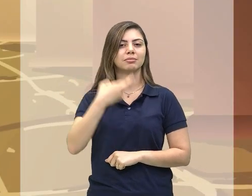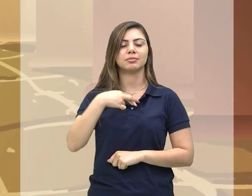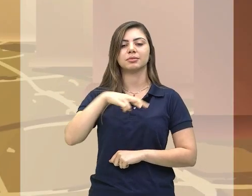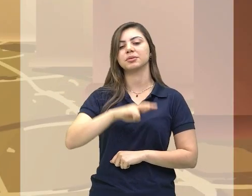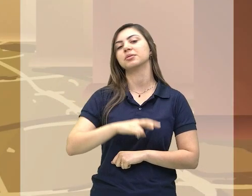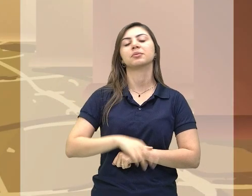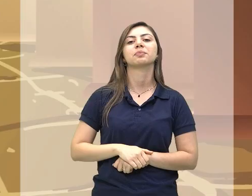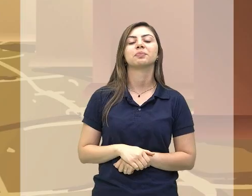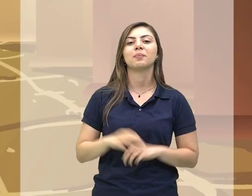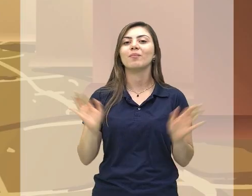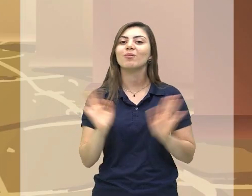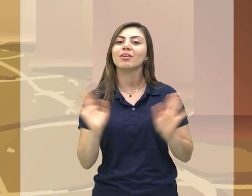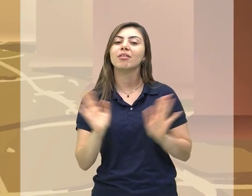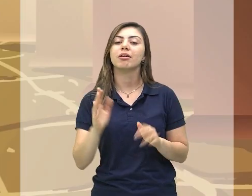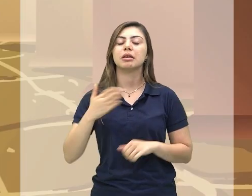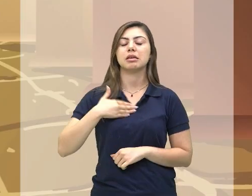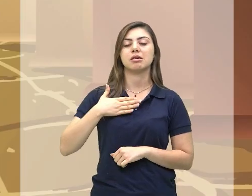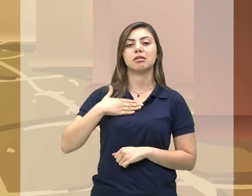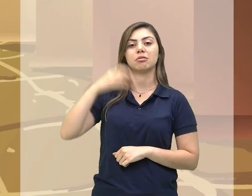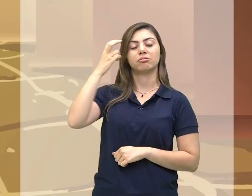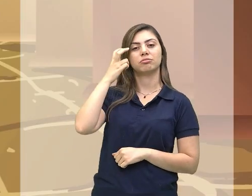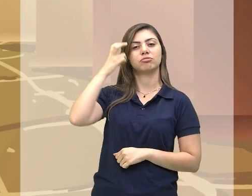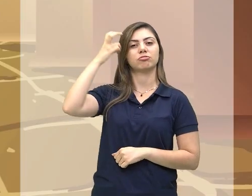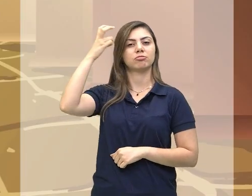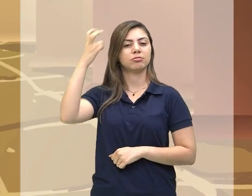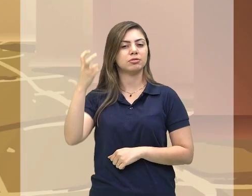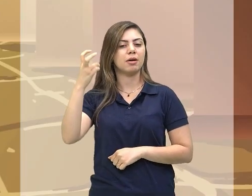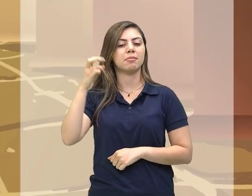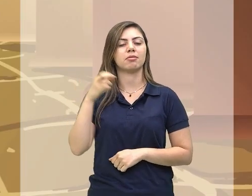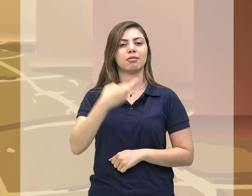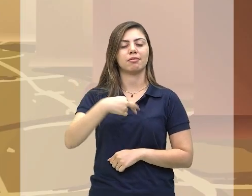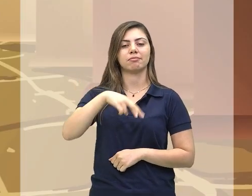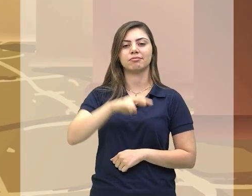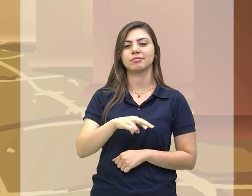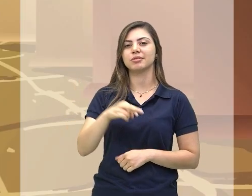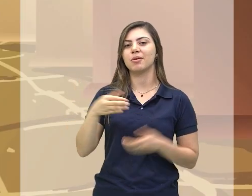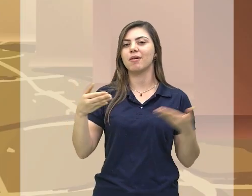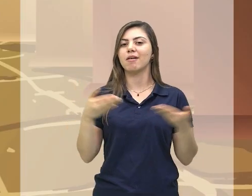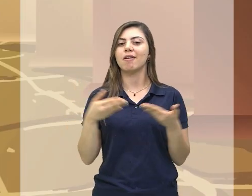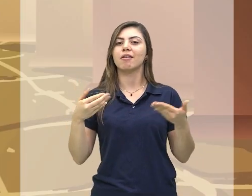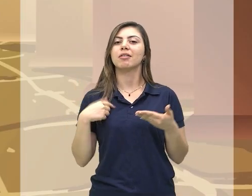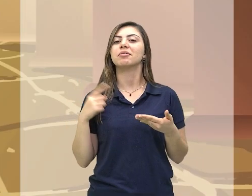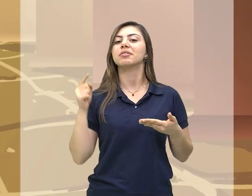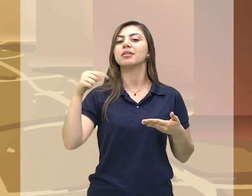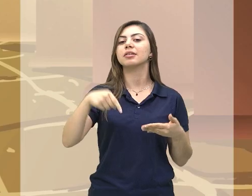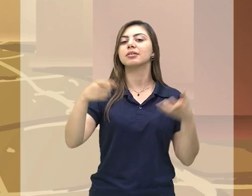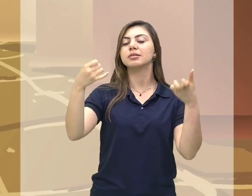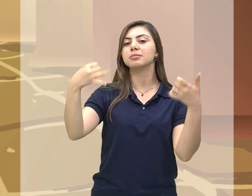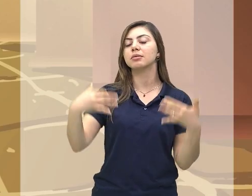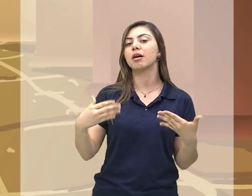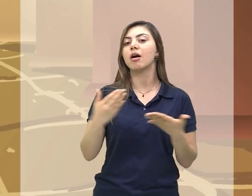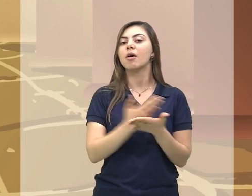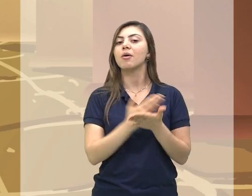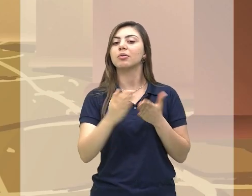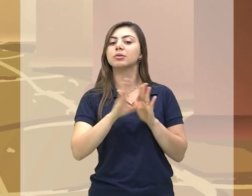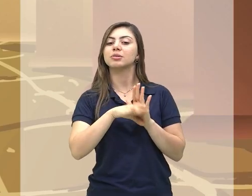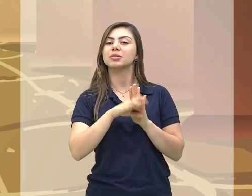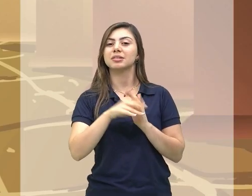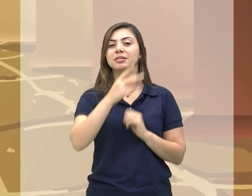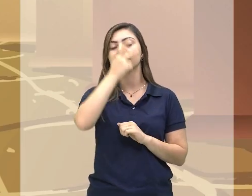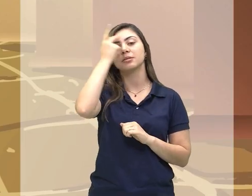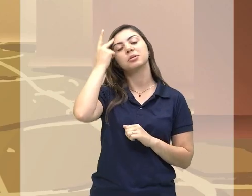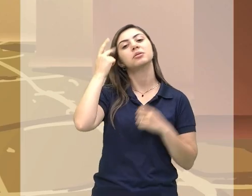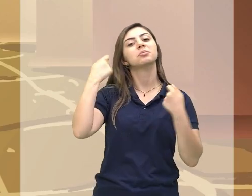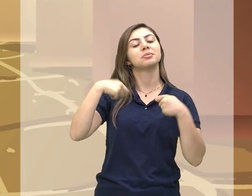E aí, pessoal, o Mestre das Religiões na área, para desmistificar uns conceitos que todo mundo